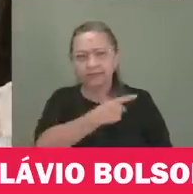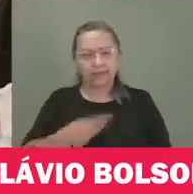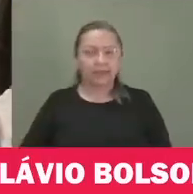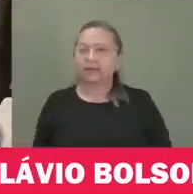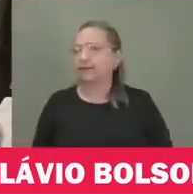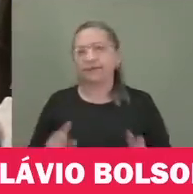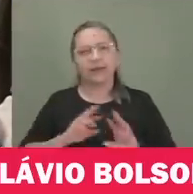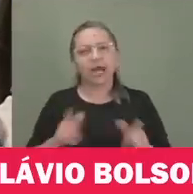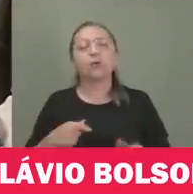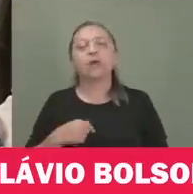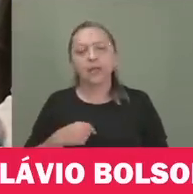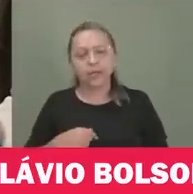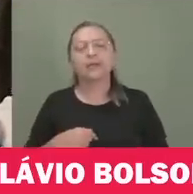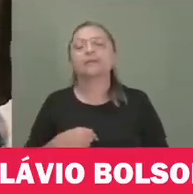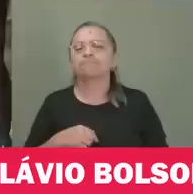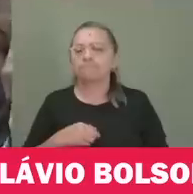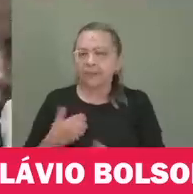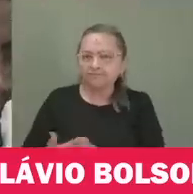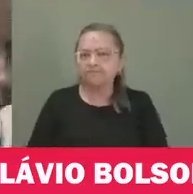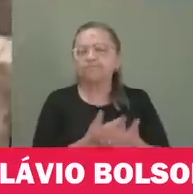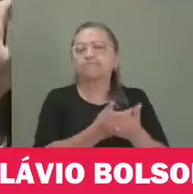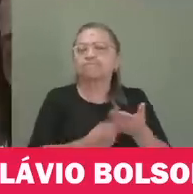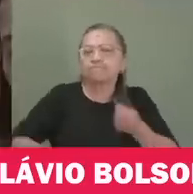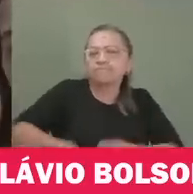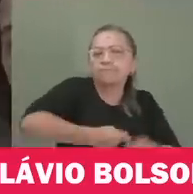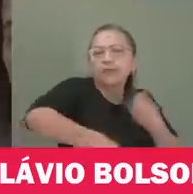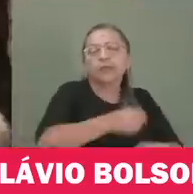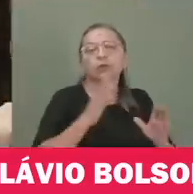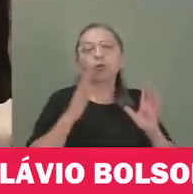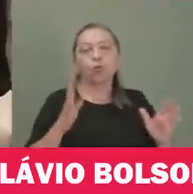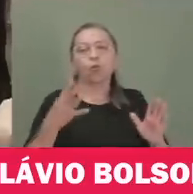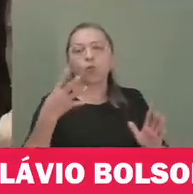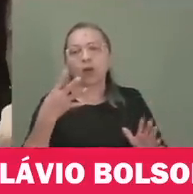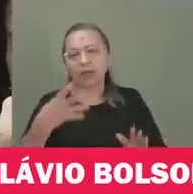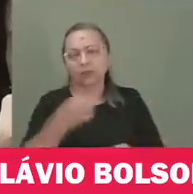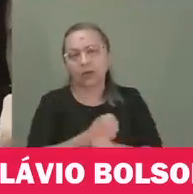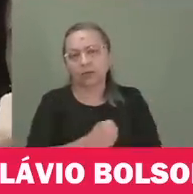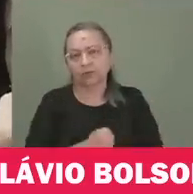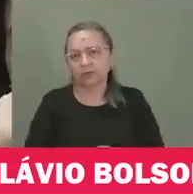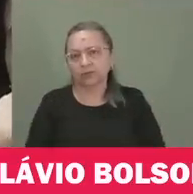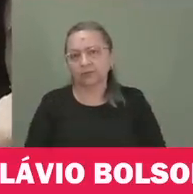Ele vilipendiava sistematicamente, durante 4 anos, todas as instituições.